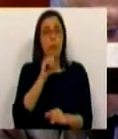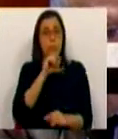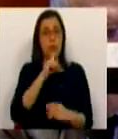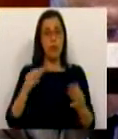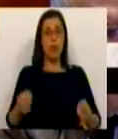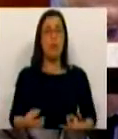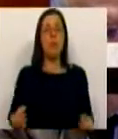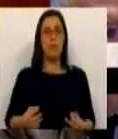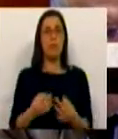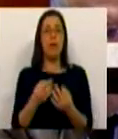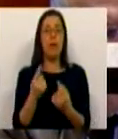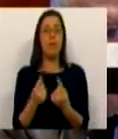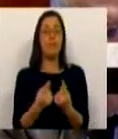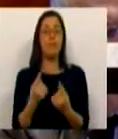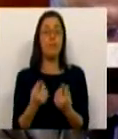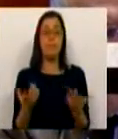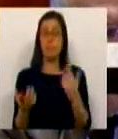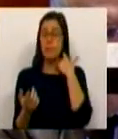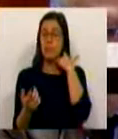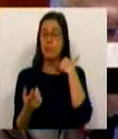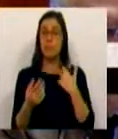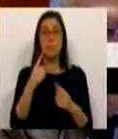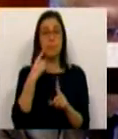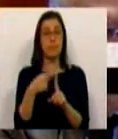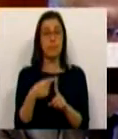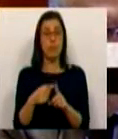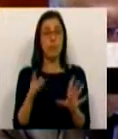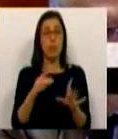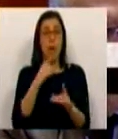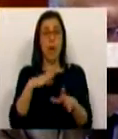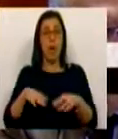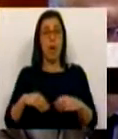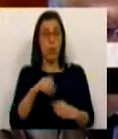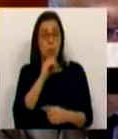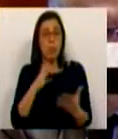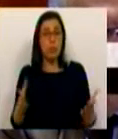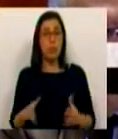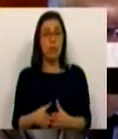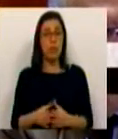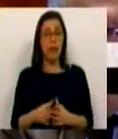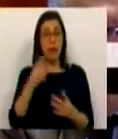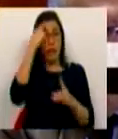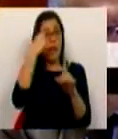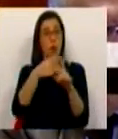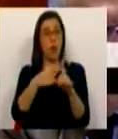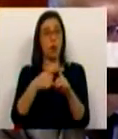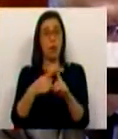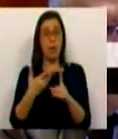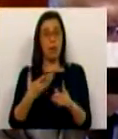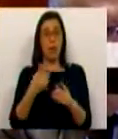possível algo que nem o mais otimista pode admitir como possível, que é